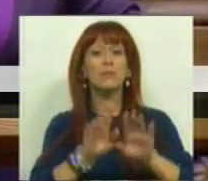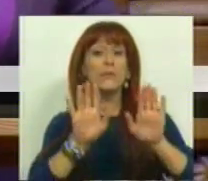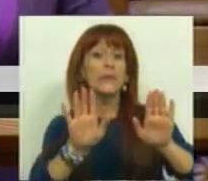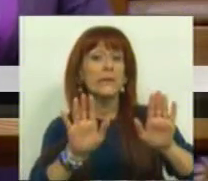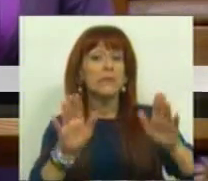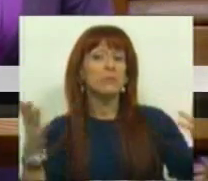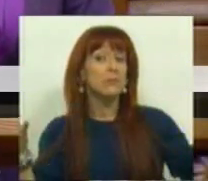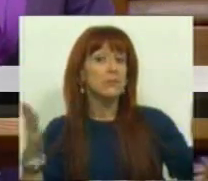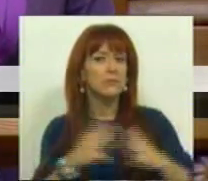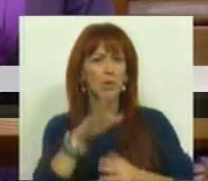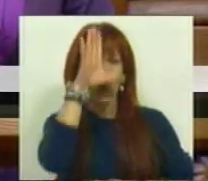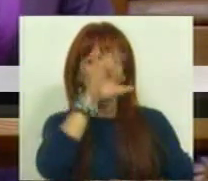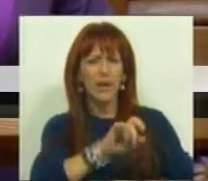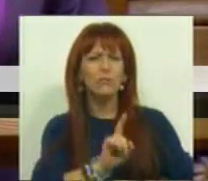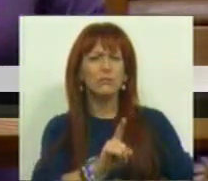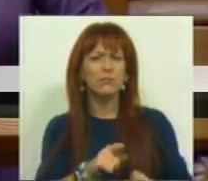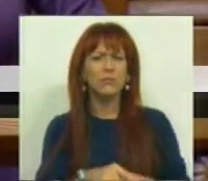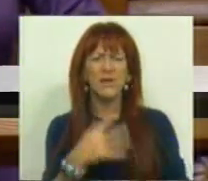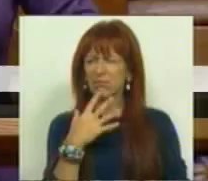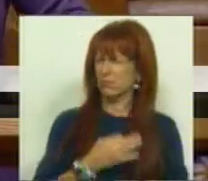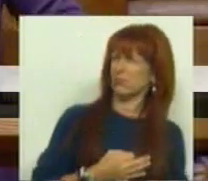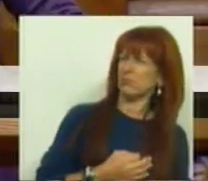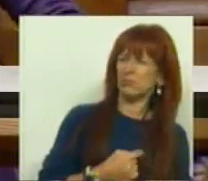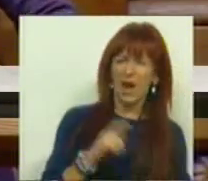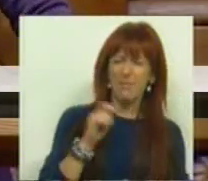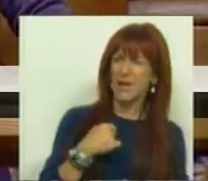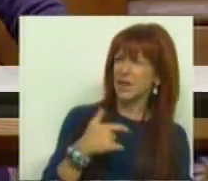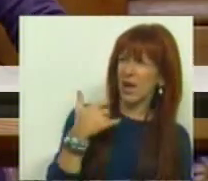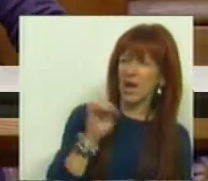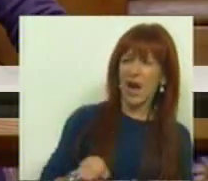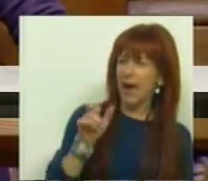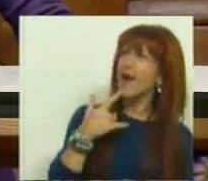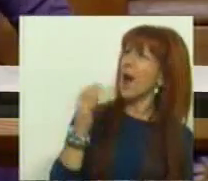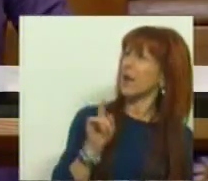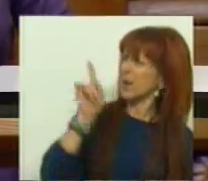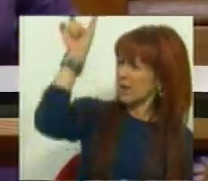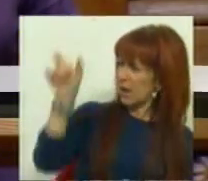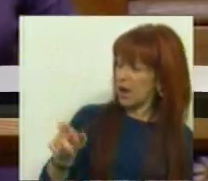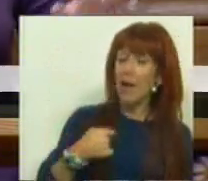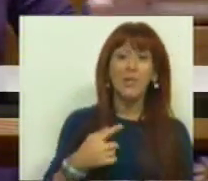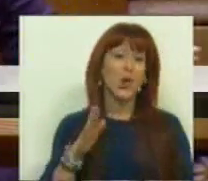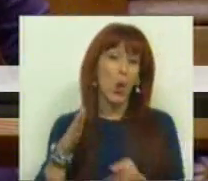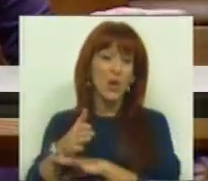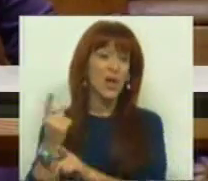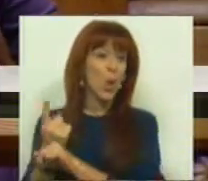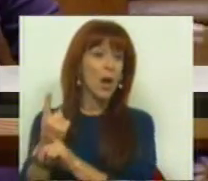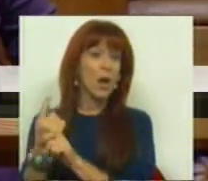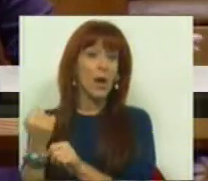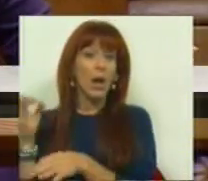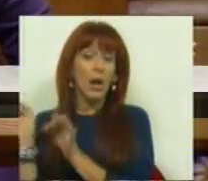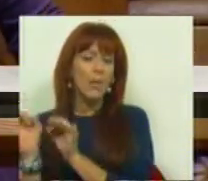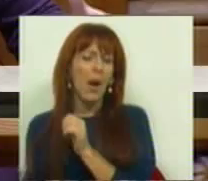suspensório deste governo, desacreditado há meses, mas que continua a tratar dos negócios